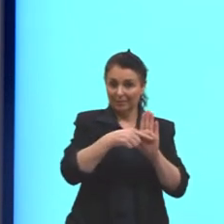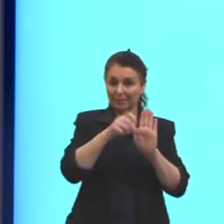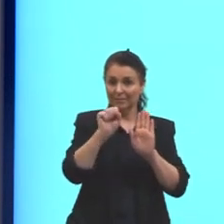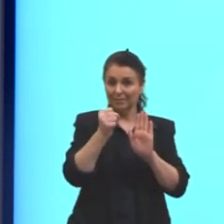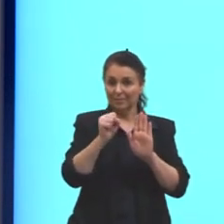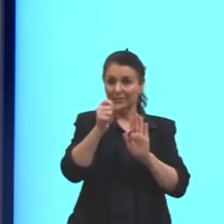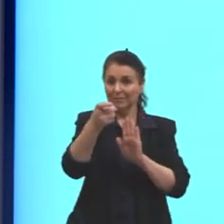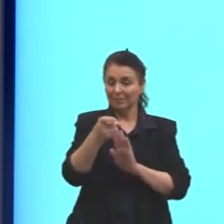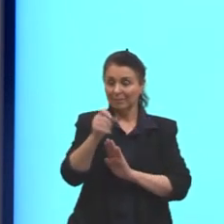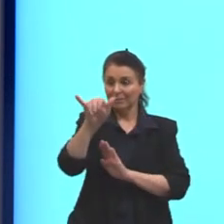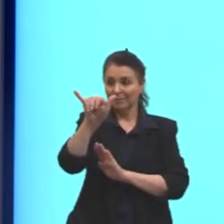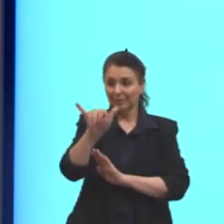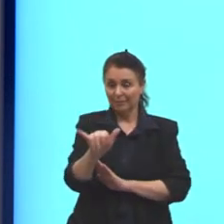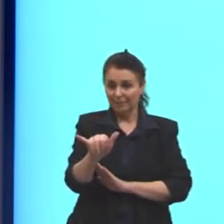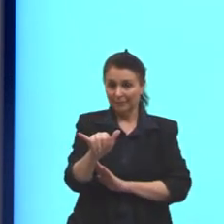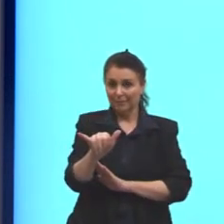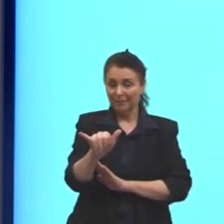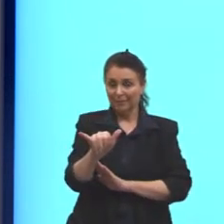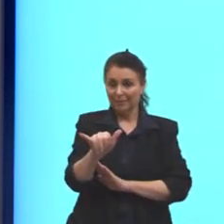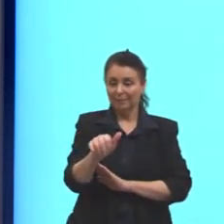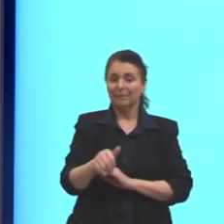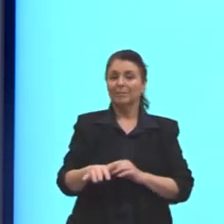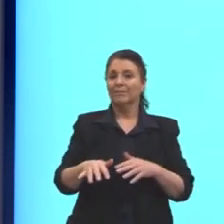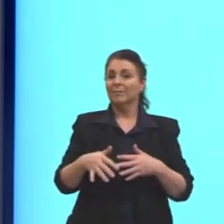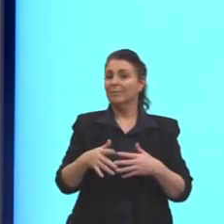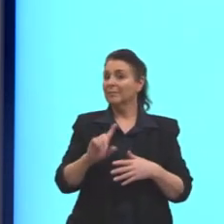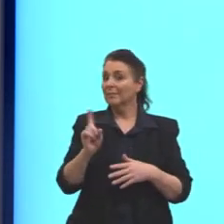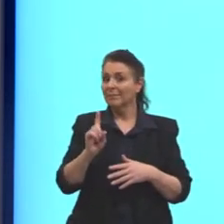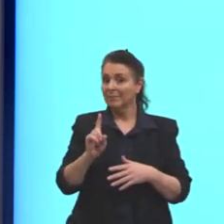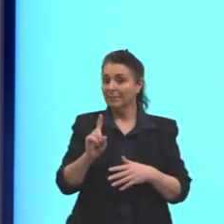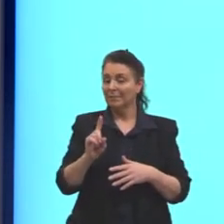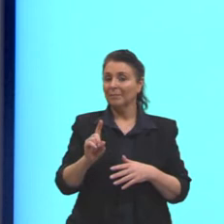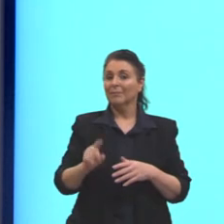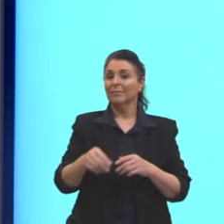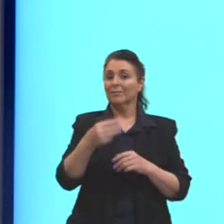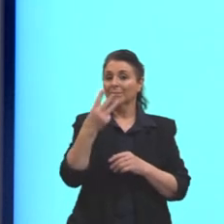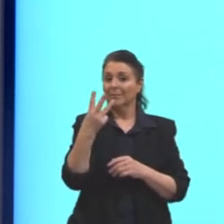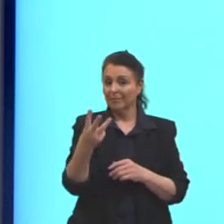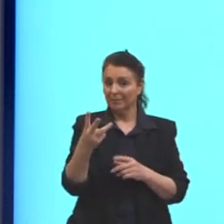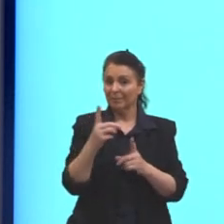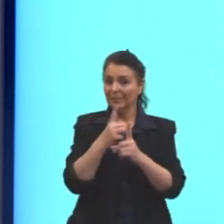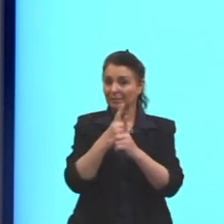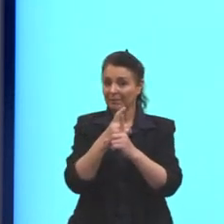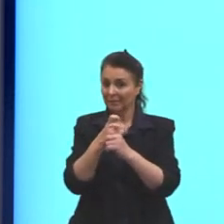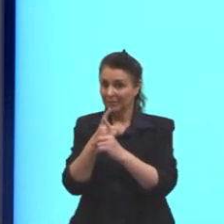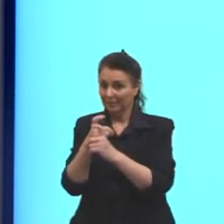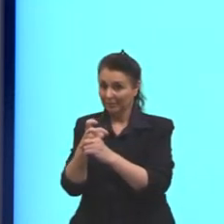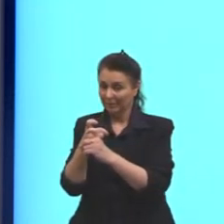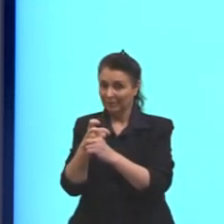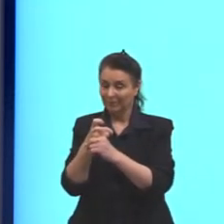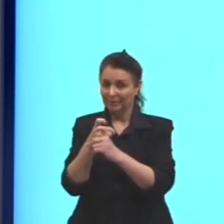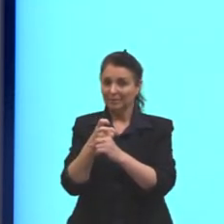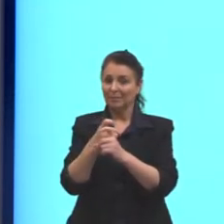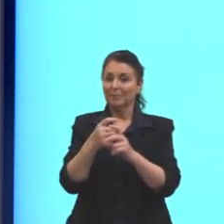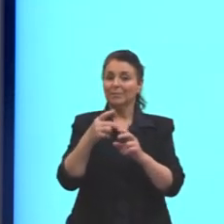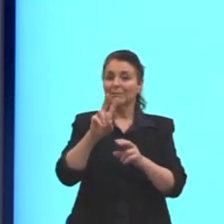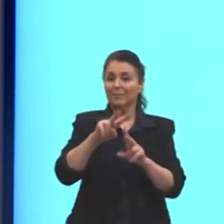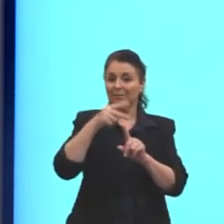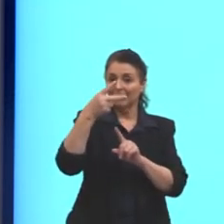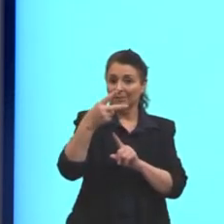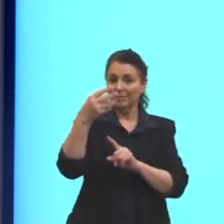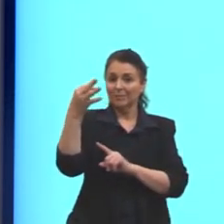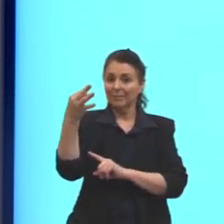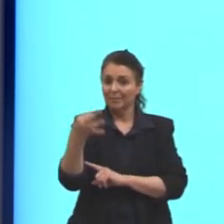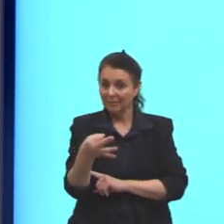né então nós falamos que não é um trinômio quadrado perfeito e se não é trinômio não